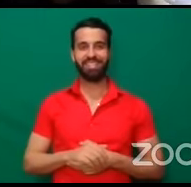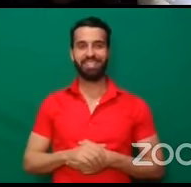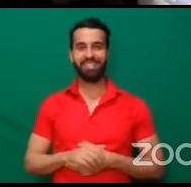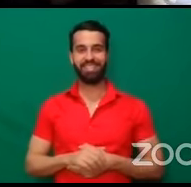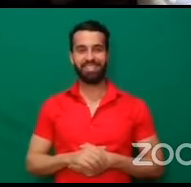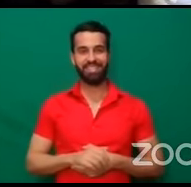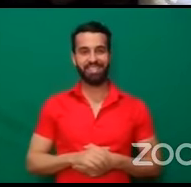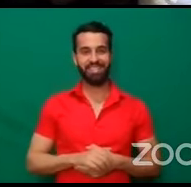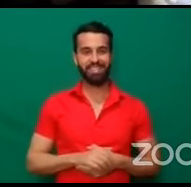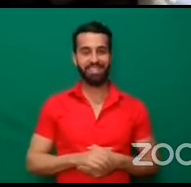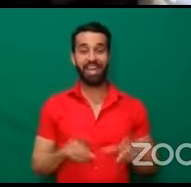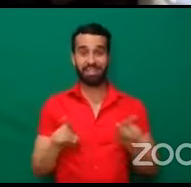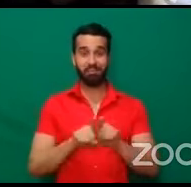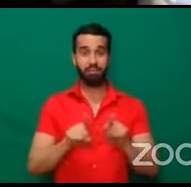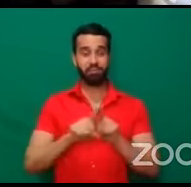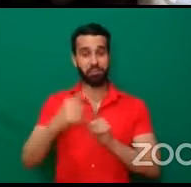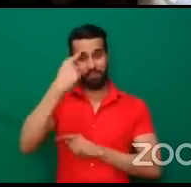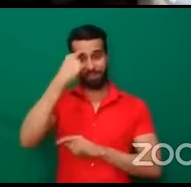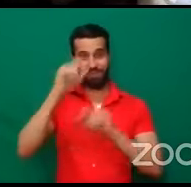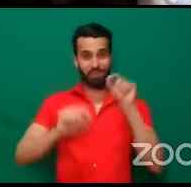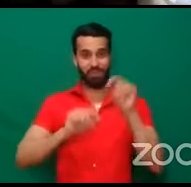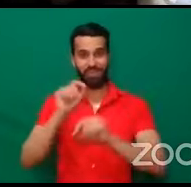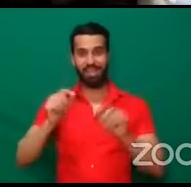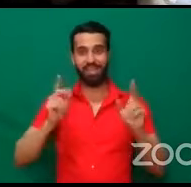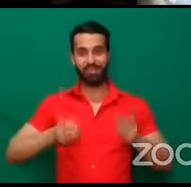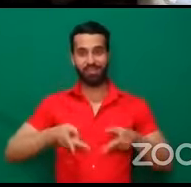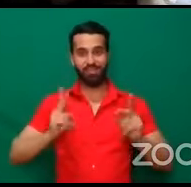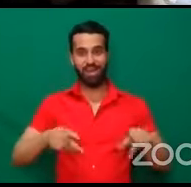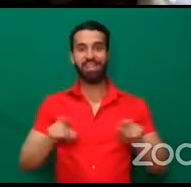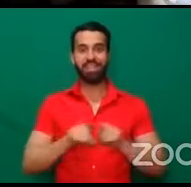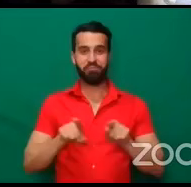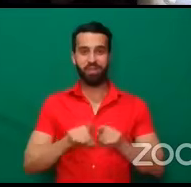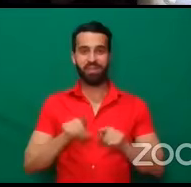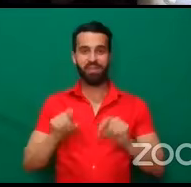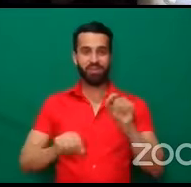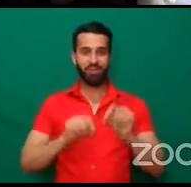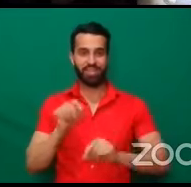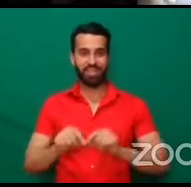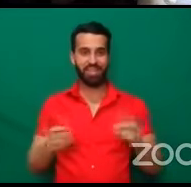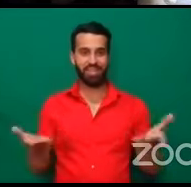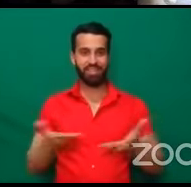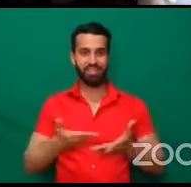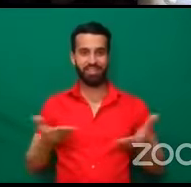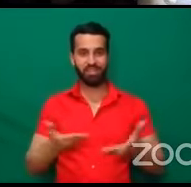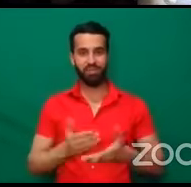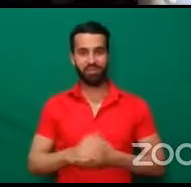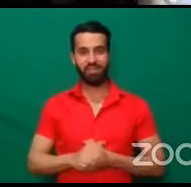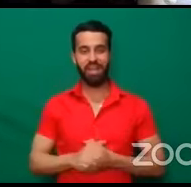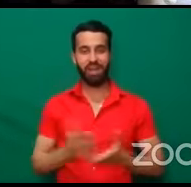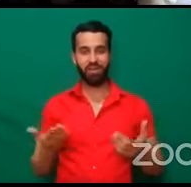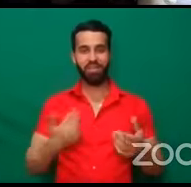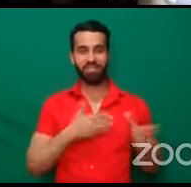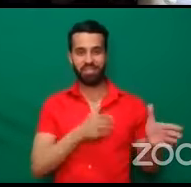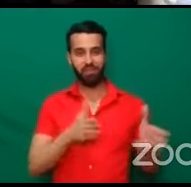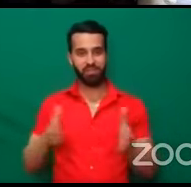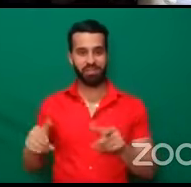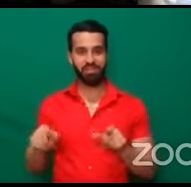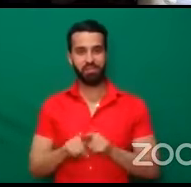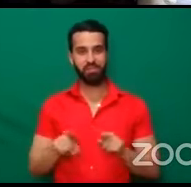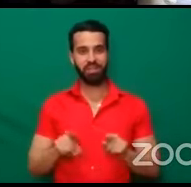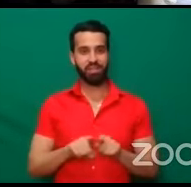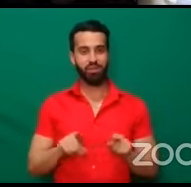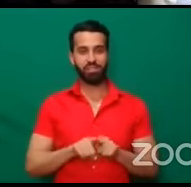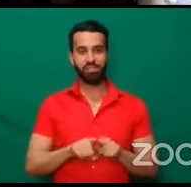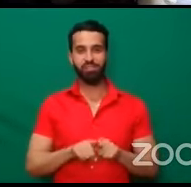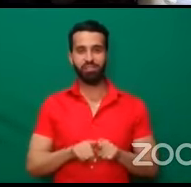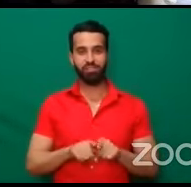do, e aí você pensou de repente em continuar, de repente falando em novos filmes, né? Fazer uma sequência de Máquina